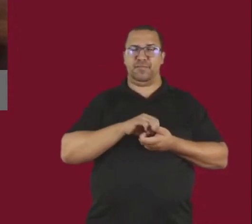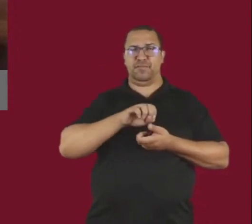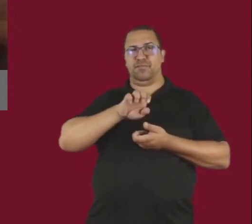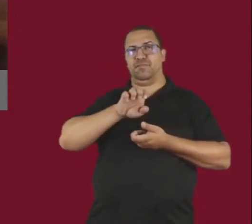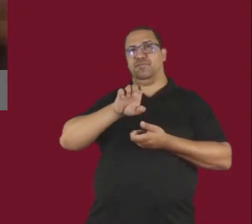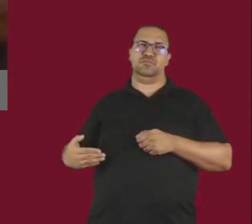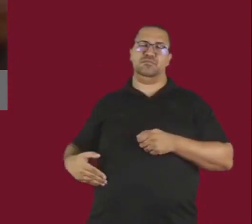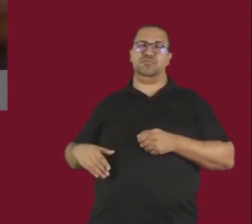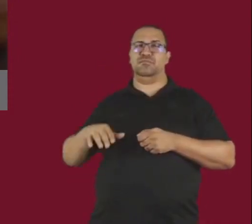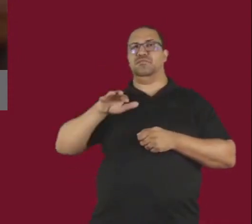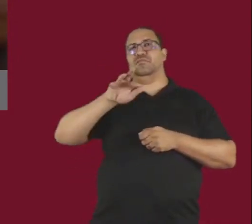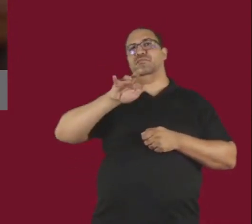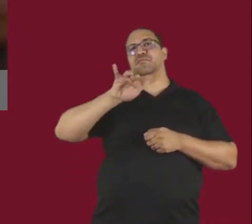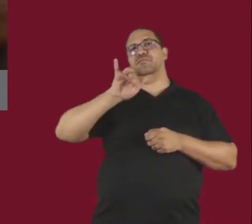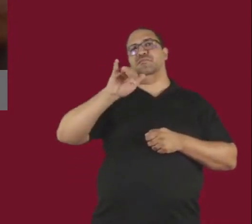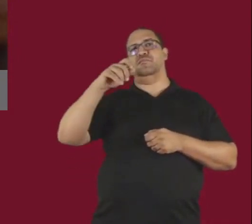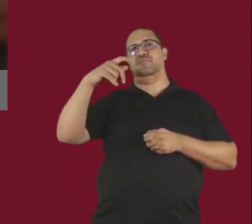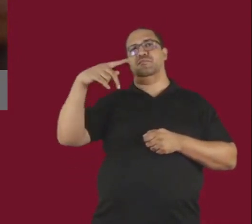fala que,